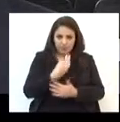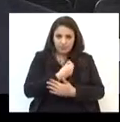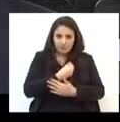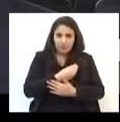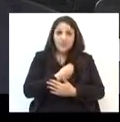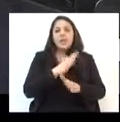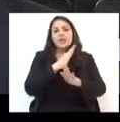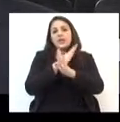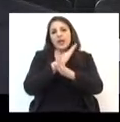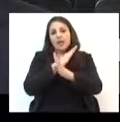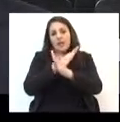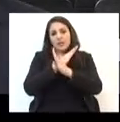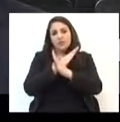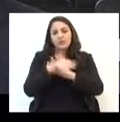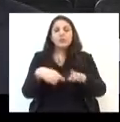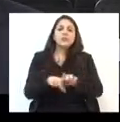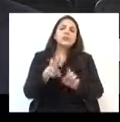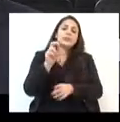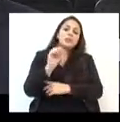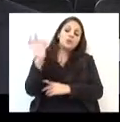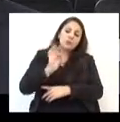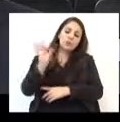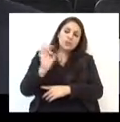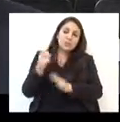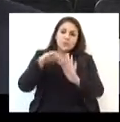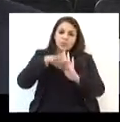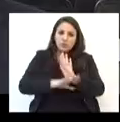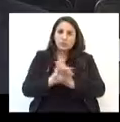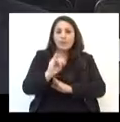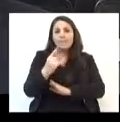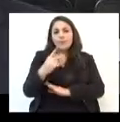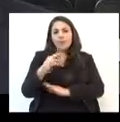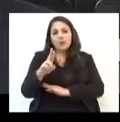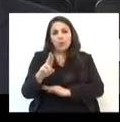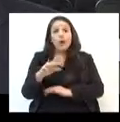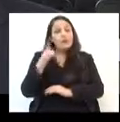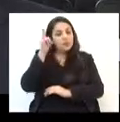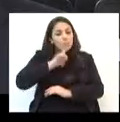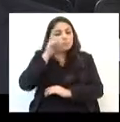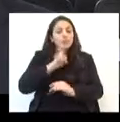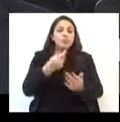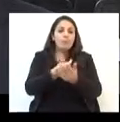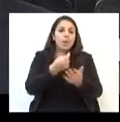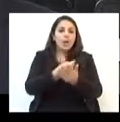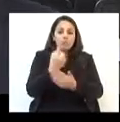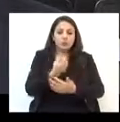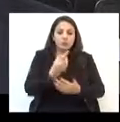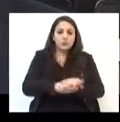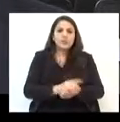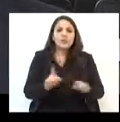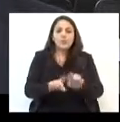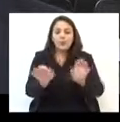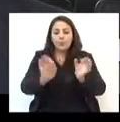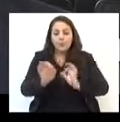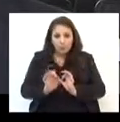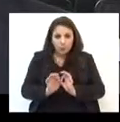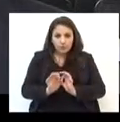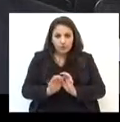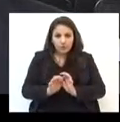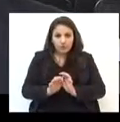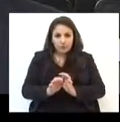Caixa Federal, dando 50% de isenção do IPTU até as pessoas, até a família, a pessoa terminar de pagar o seu IPTU. Como é um projeto